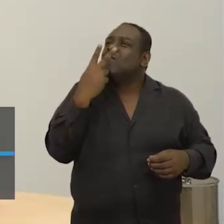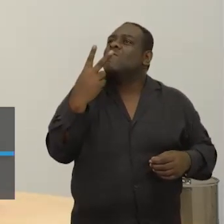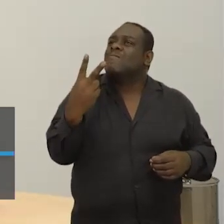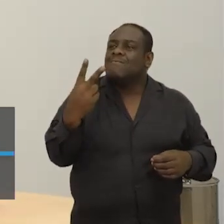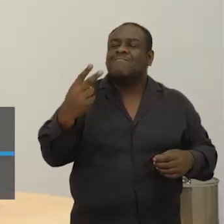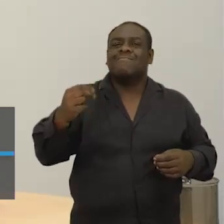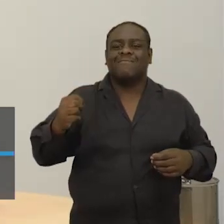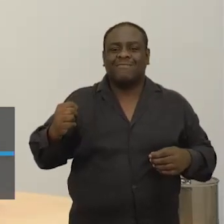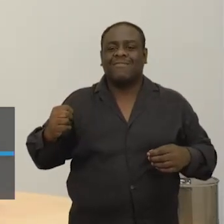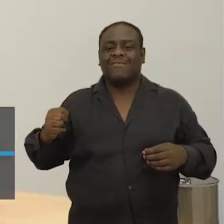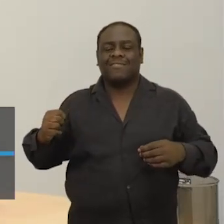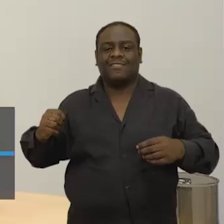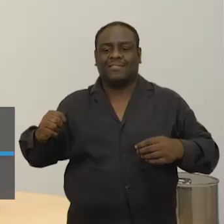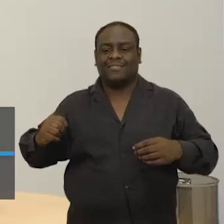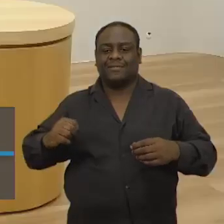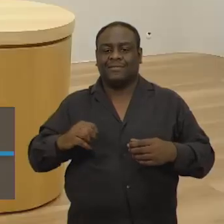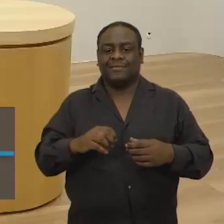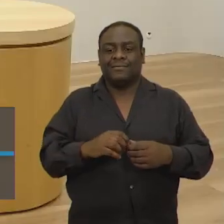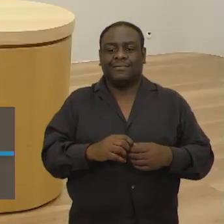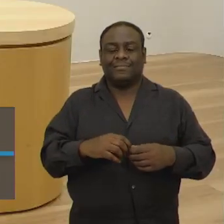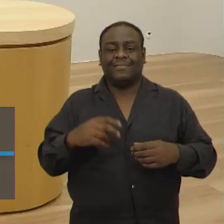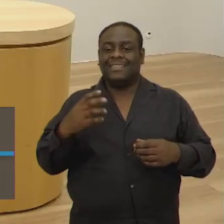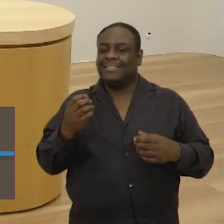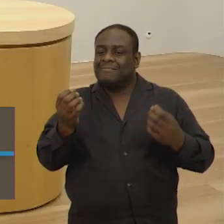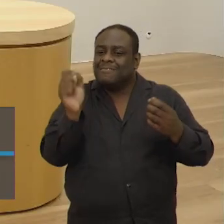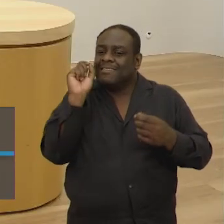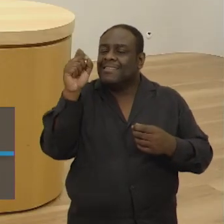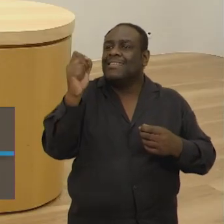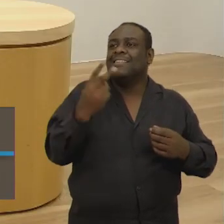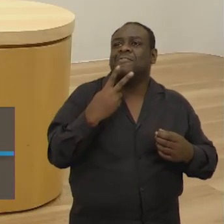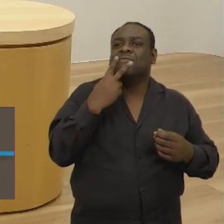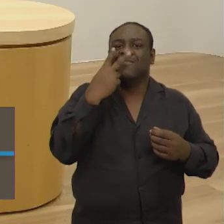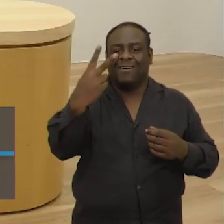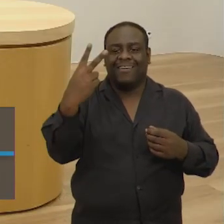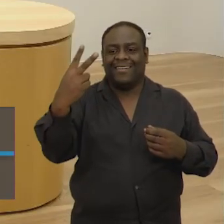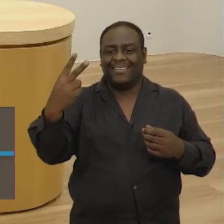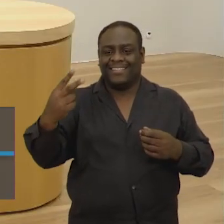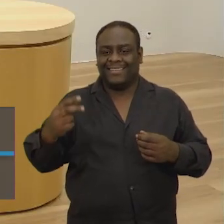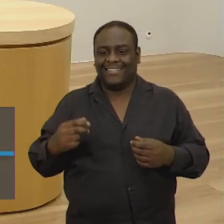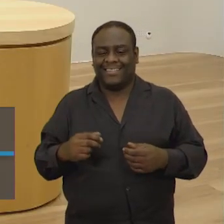até tempo, e você fica ali, agora, nossa, o pessoal que tem que voz, aguentar 26 minutos meus, né? É